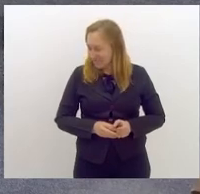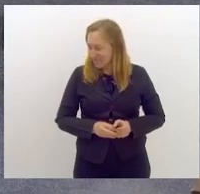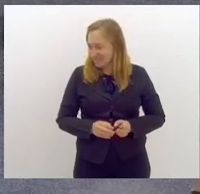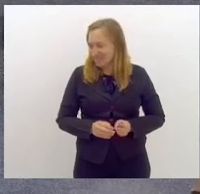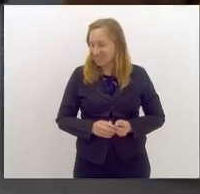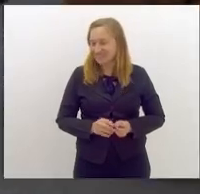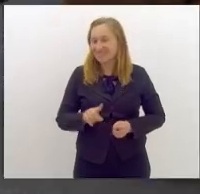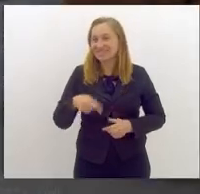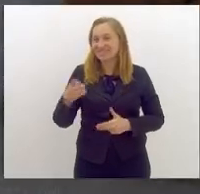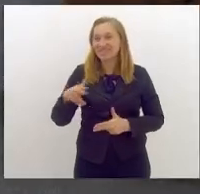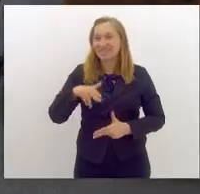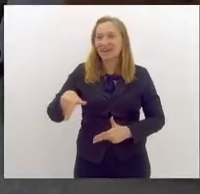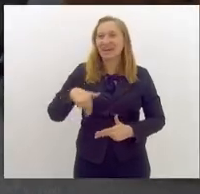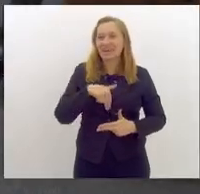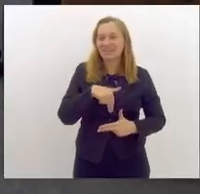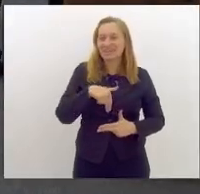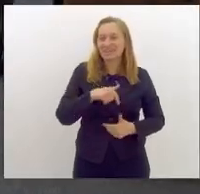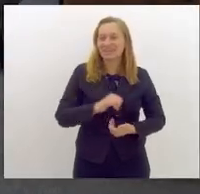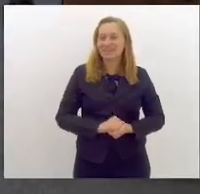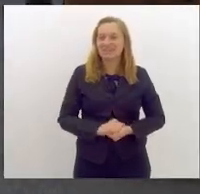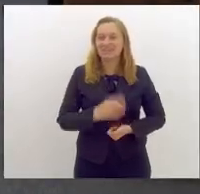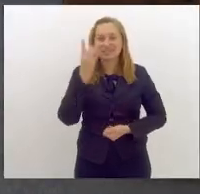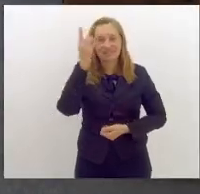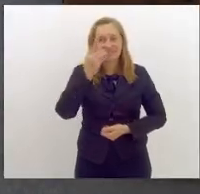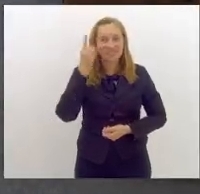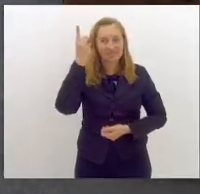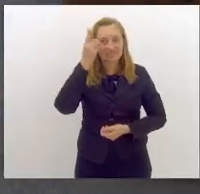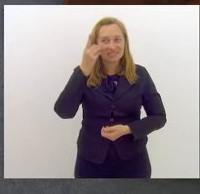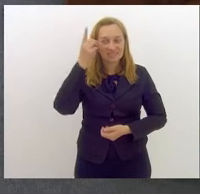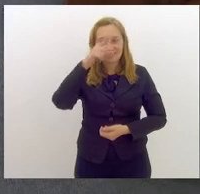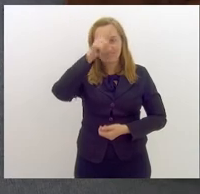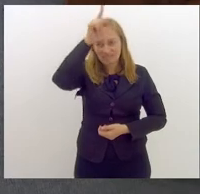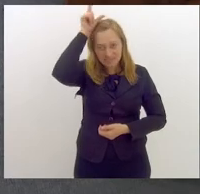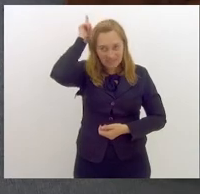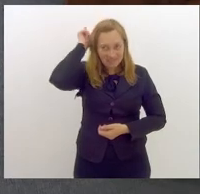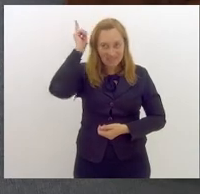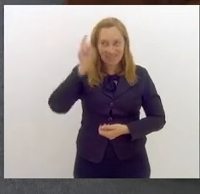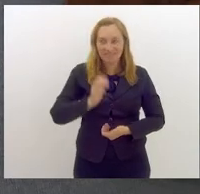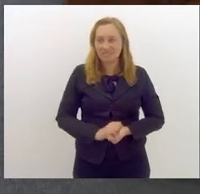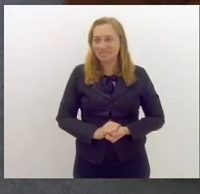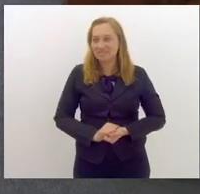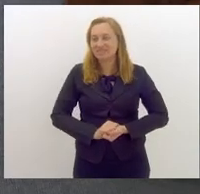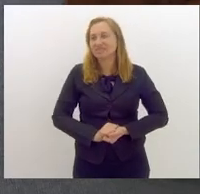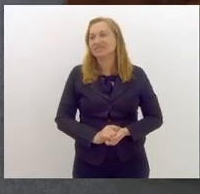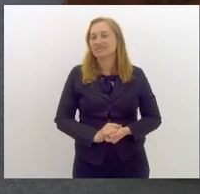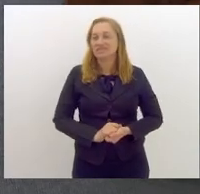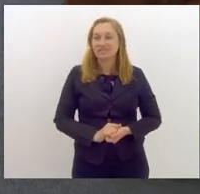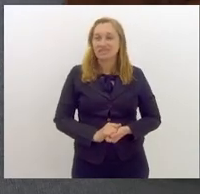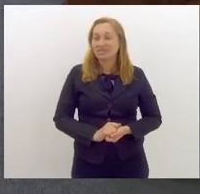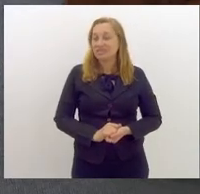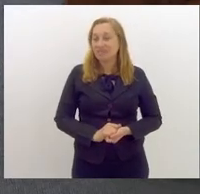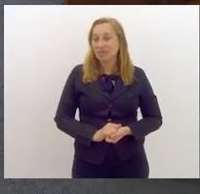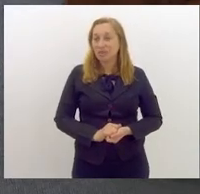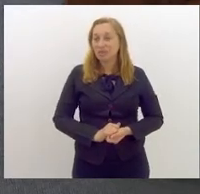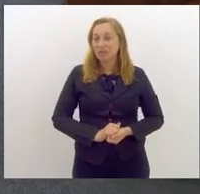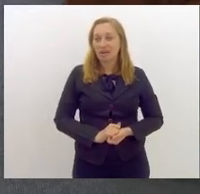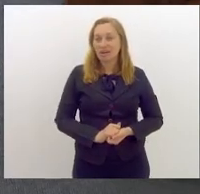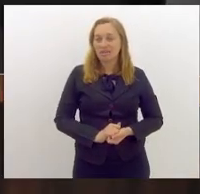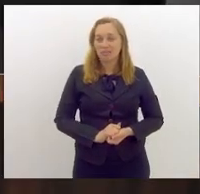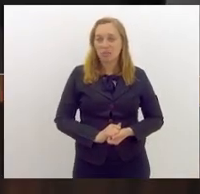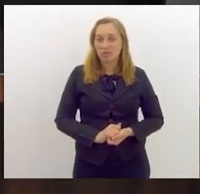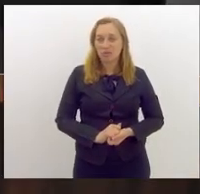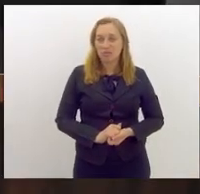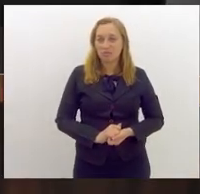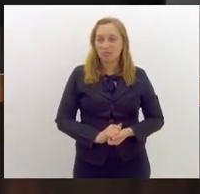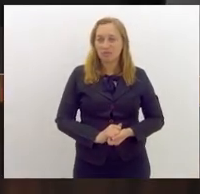próximo a Dom inscrito é o nome Deputado Luiz Paulo queria pedir ao Deputado